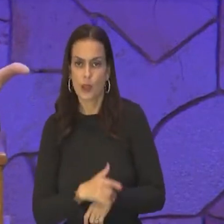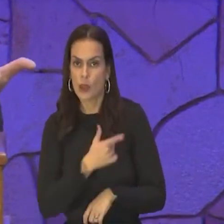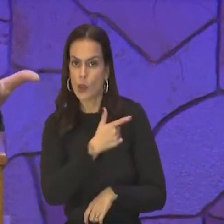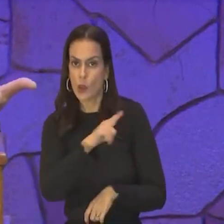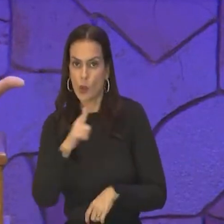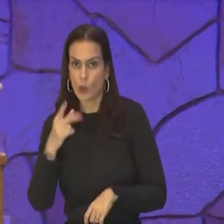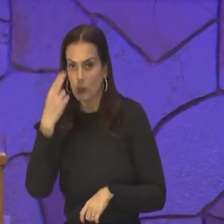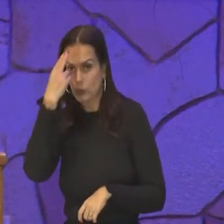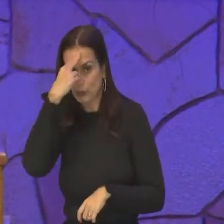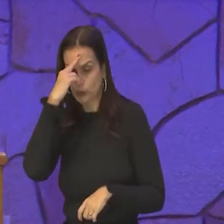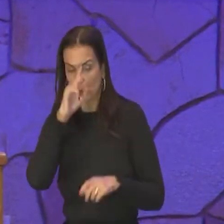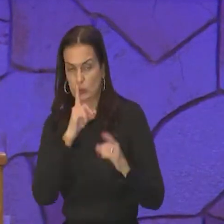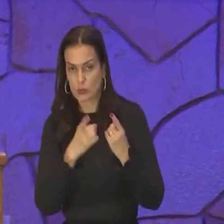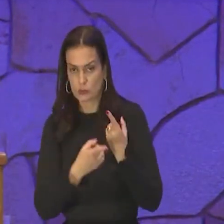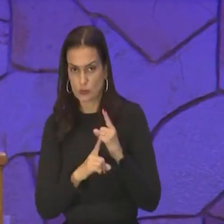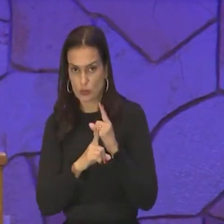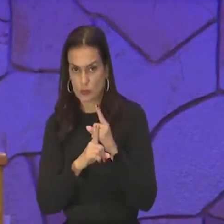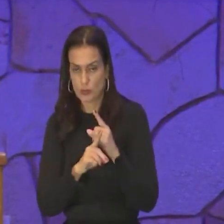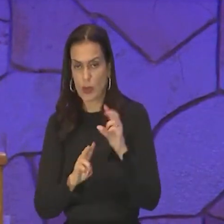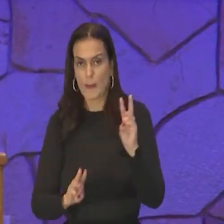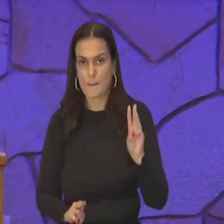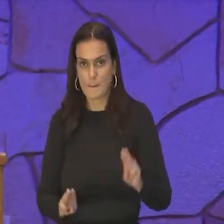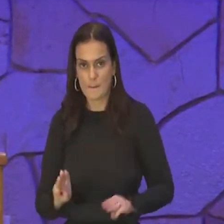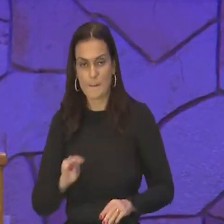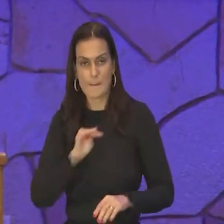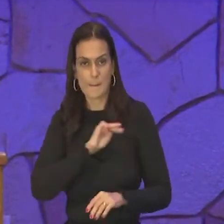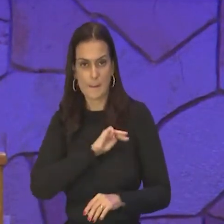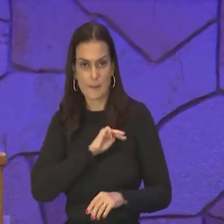dos apóstolos, de Mateus e Marcos,